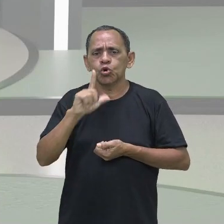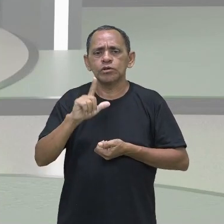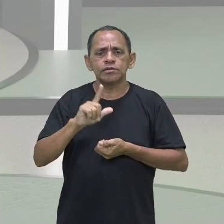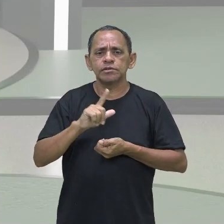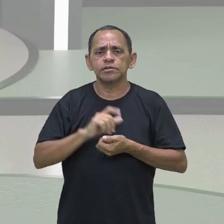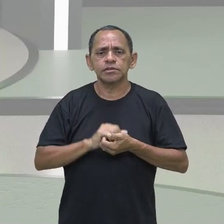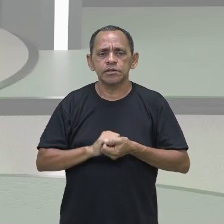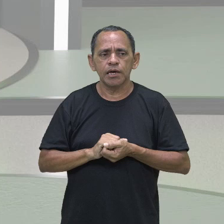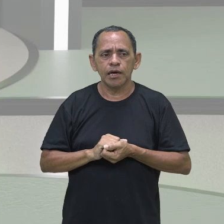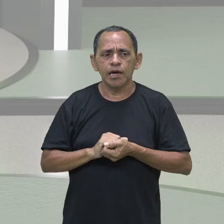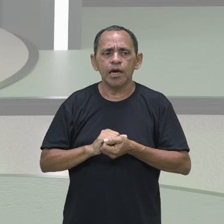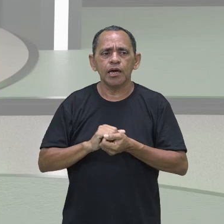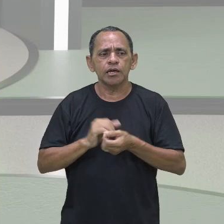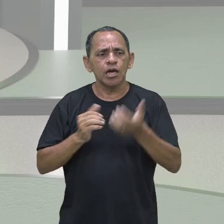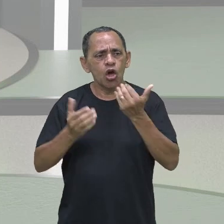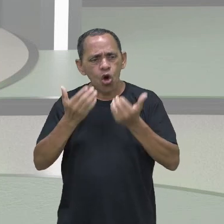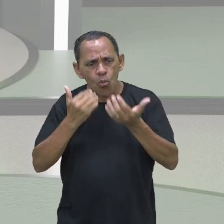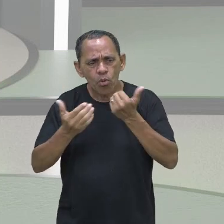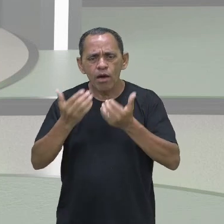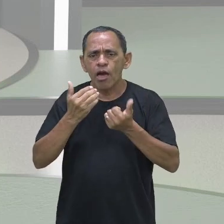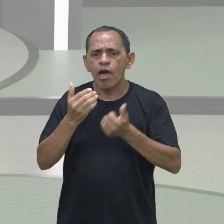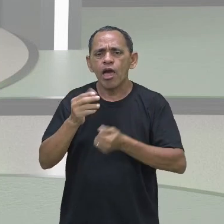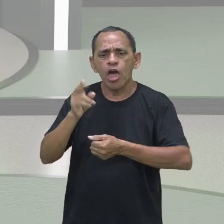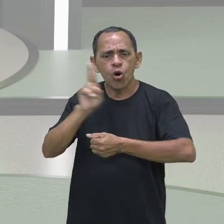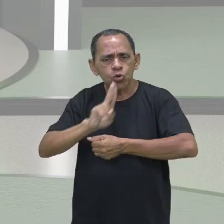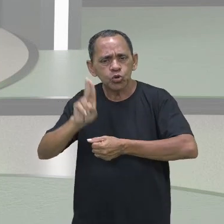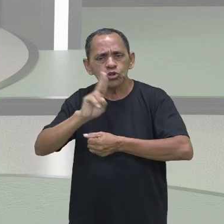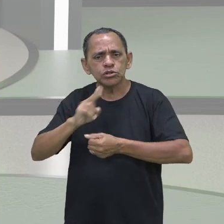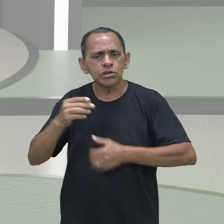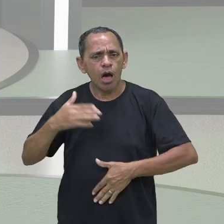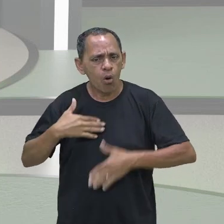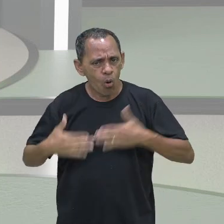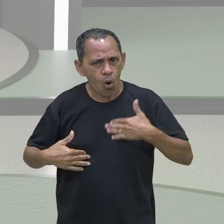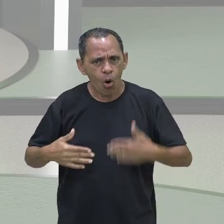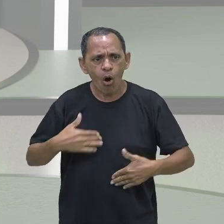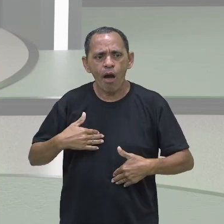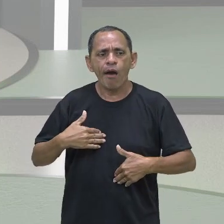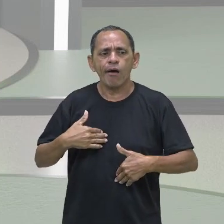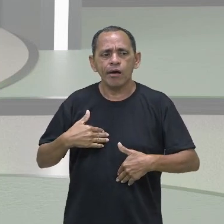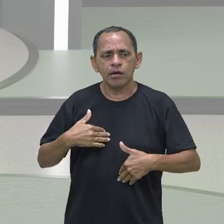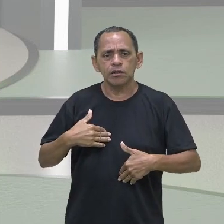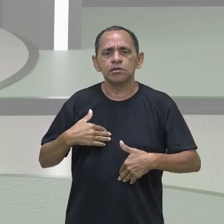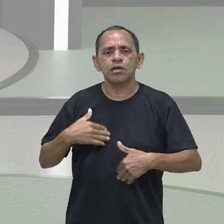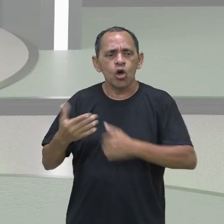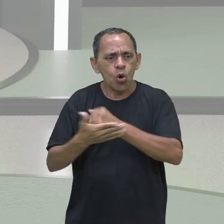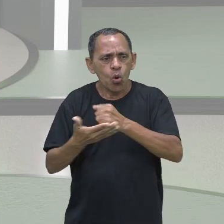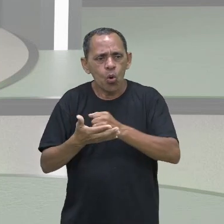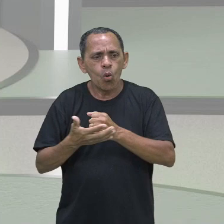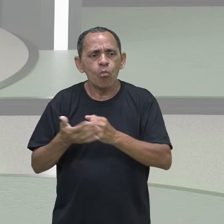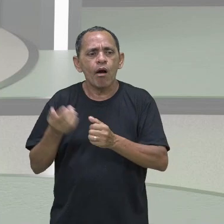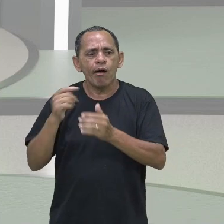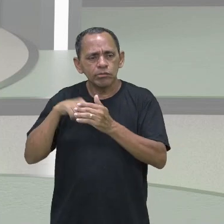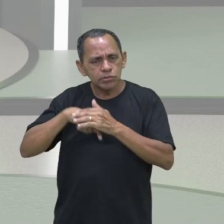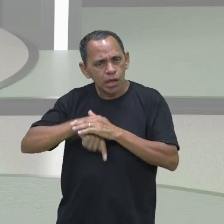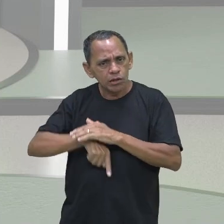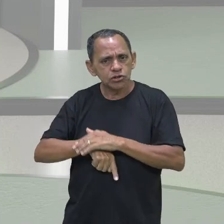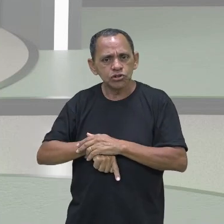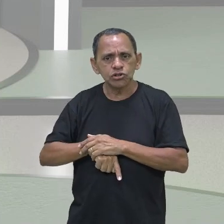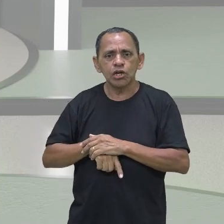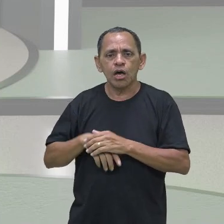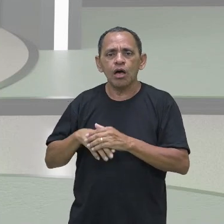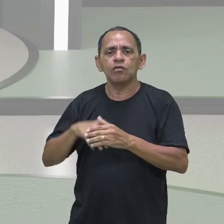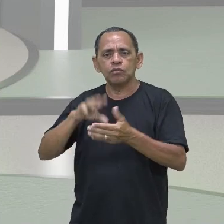como é que eu posso dizer, utilizar ele no seu organismo como fonte de energia, ele vai ser acumulado em forma de glicose, né?